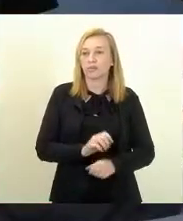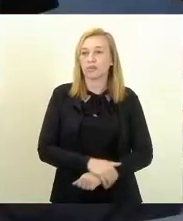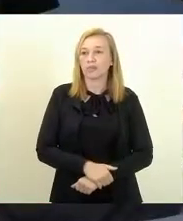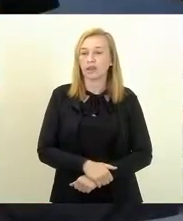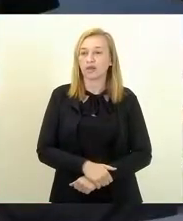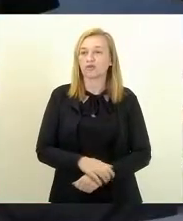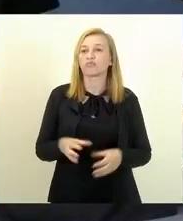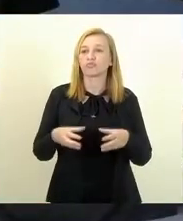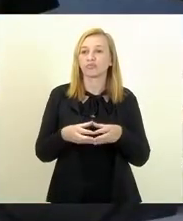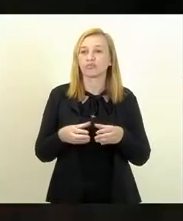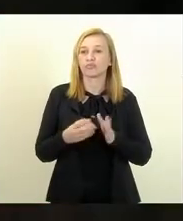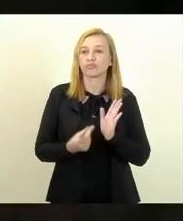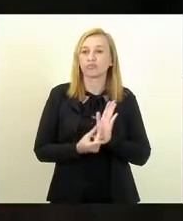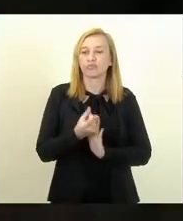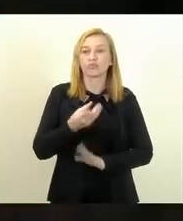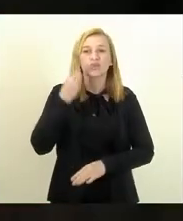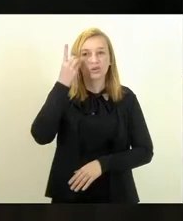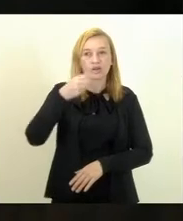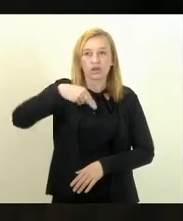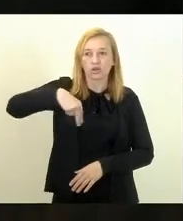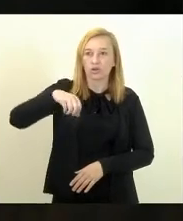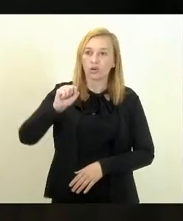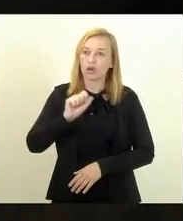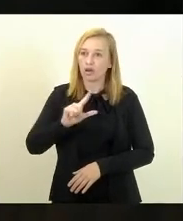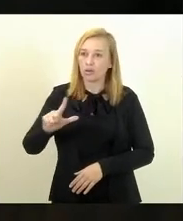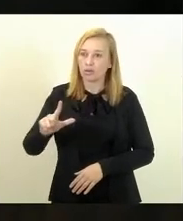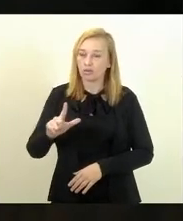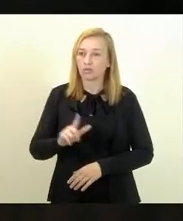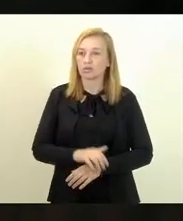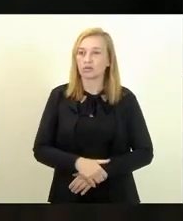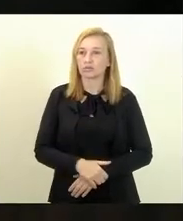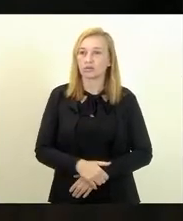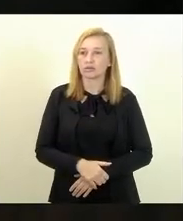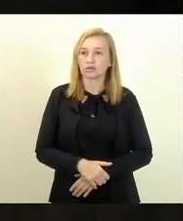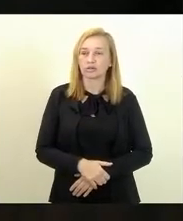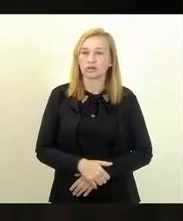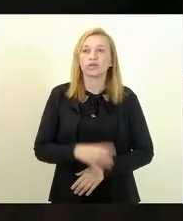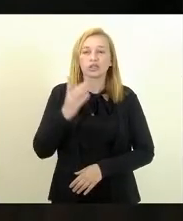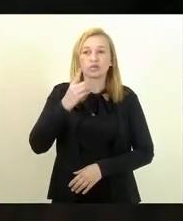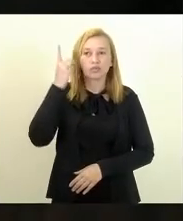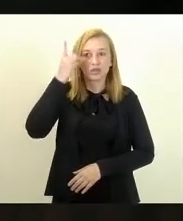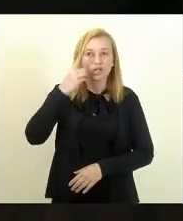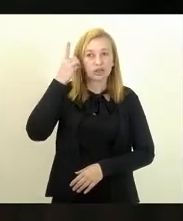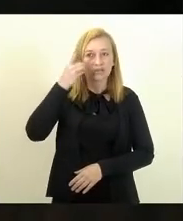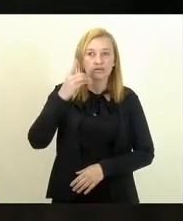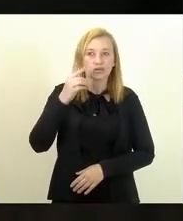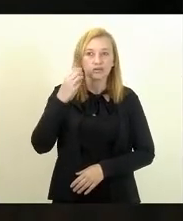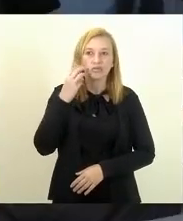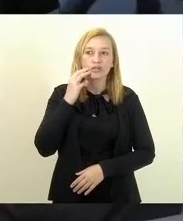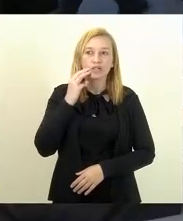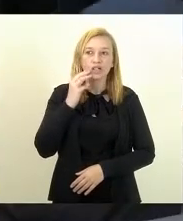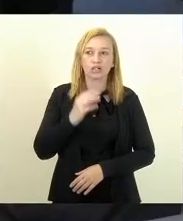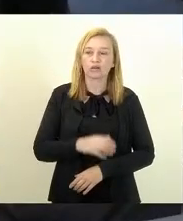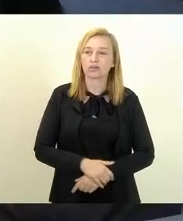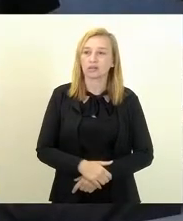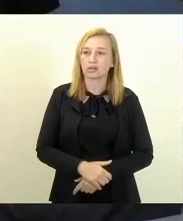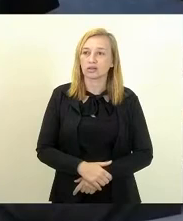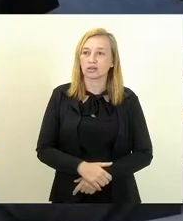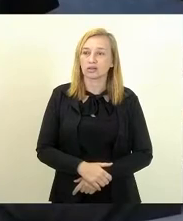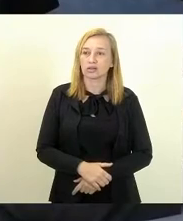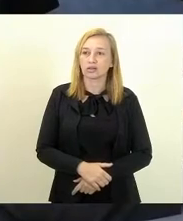Pela Comissão de Economia, deputado Noel de Carvalho. Deputado Noel de Carvalho. Deputado Valdec Carneiro.